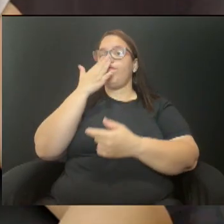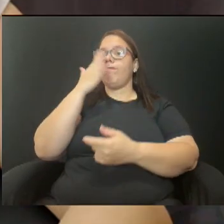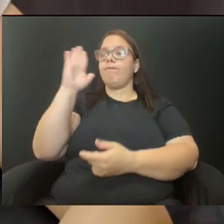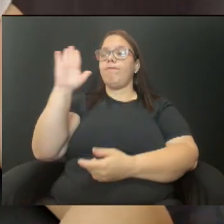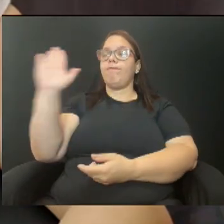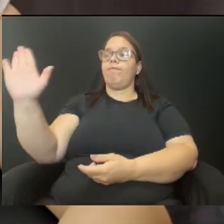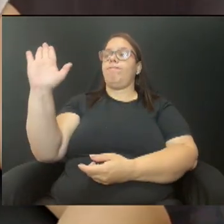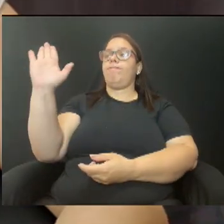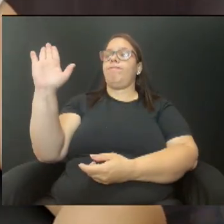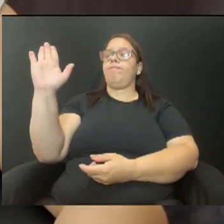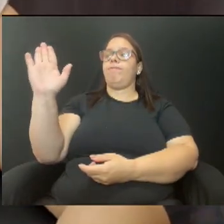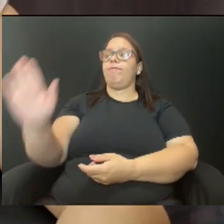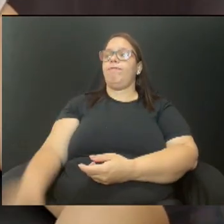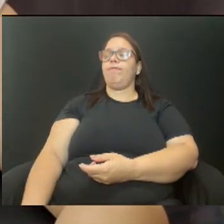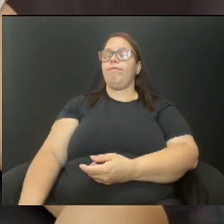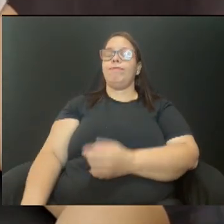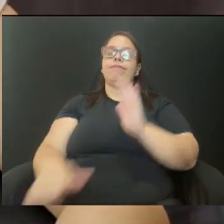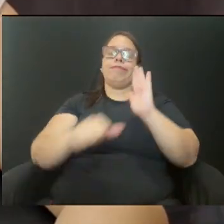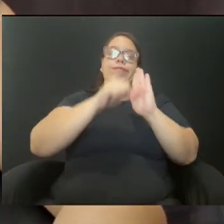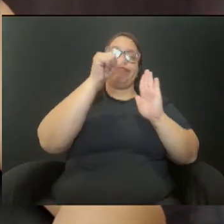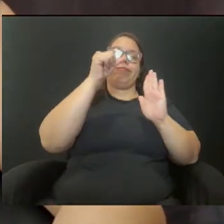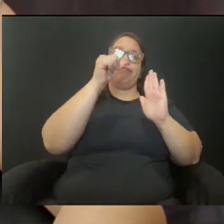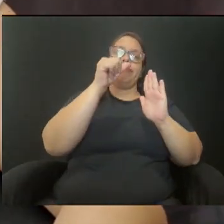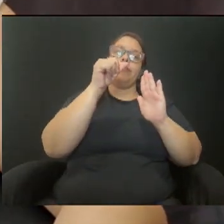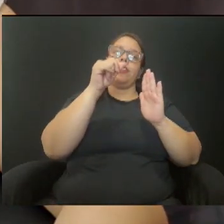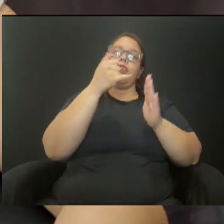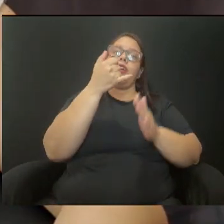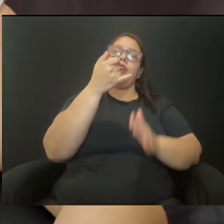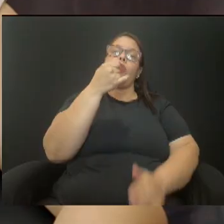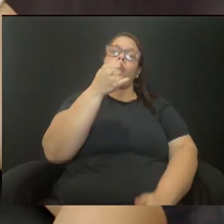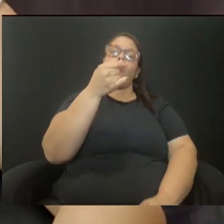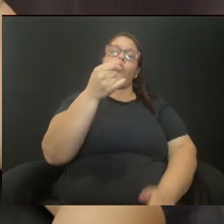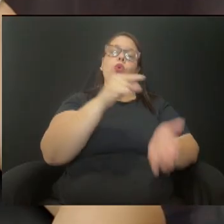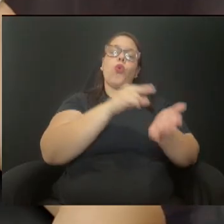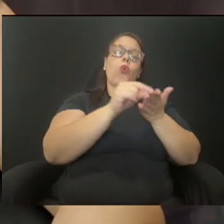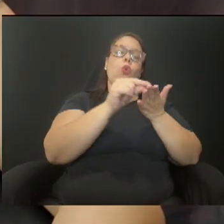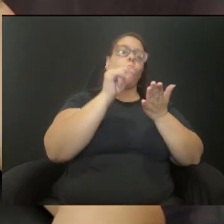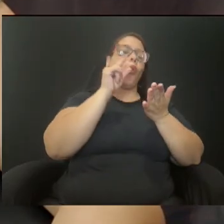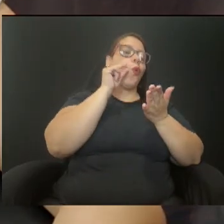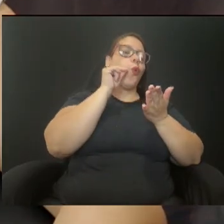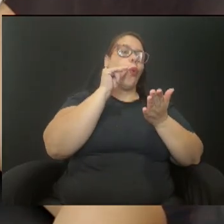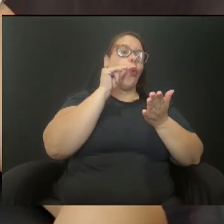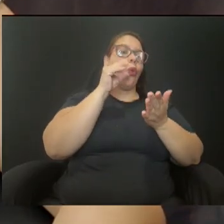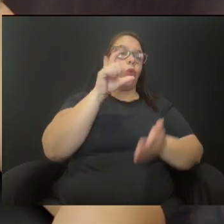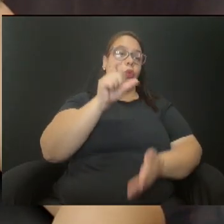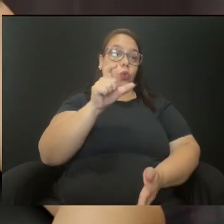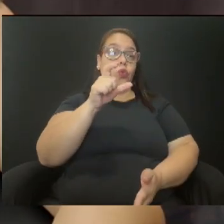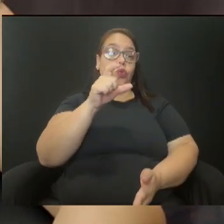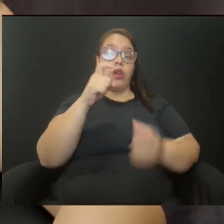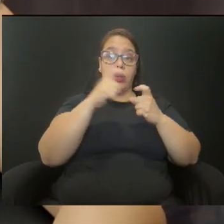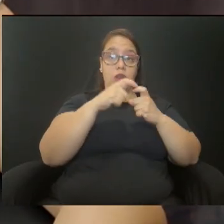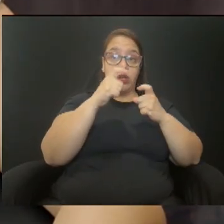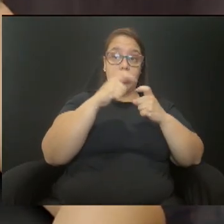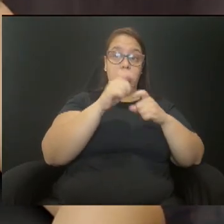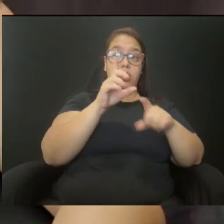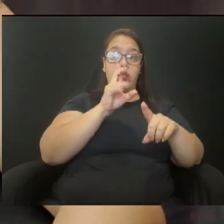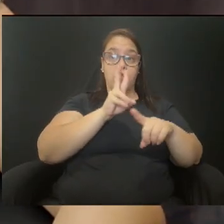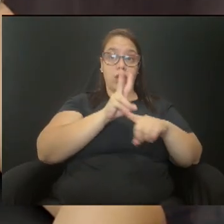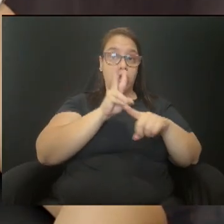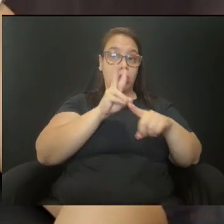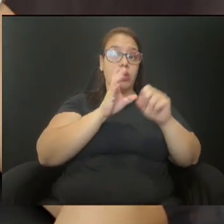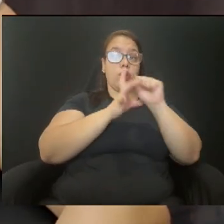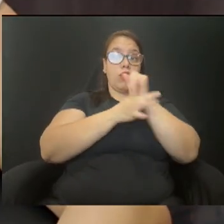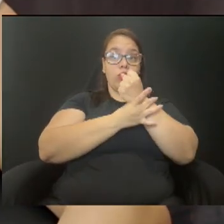Olha, primeiramente é colocar tudo no ponto do lápis, né? Ou seja, um convênio médico, você vai ter uma assistência ali, um seguro, né? Em caso